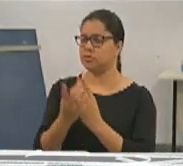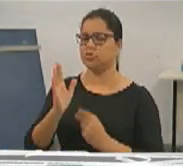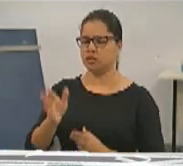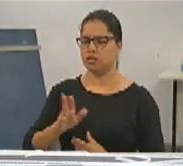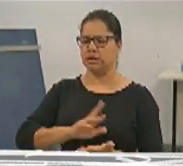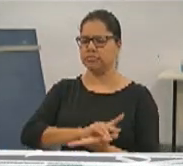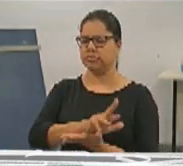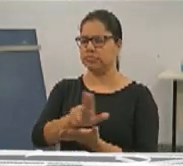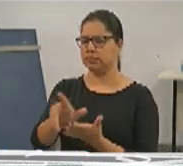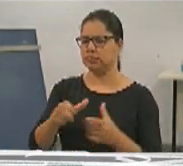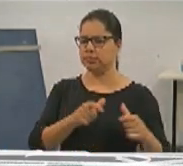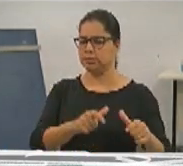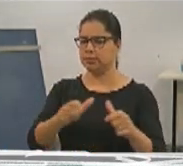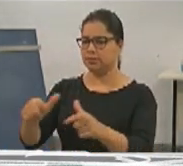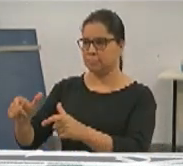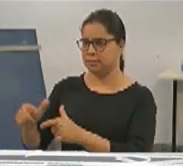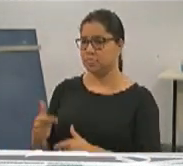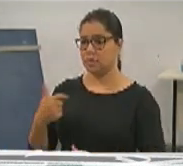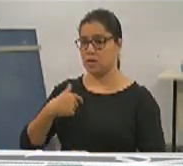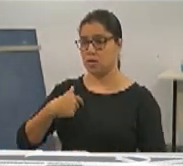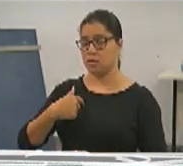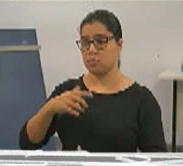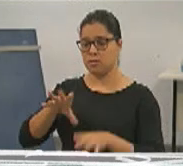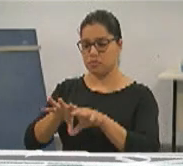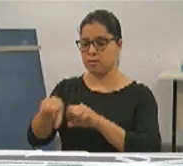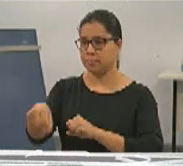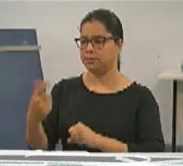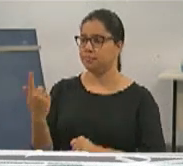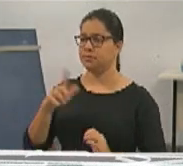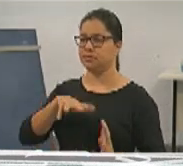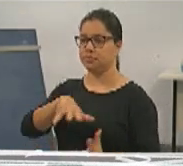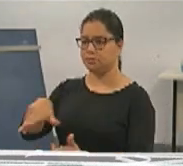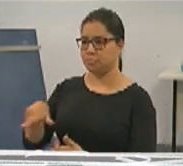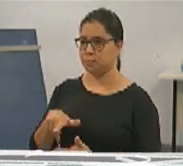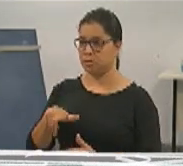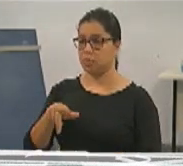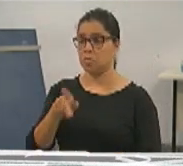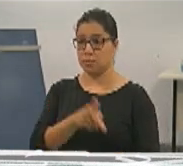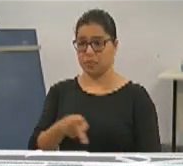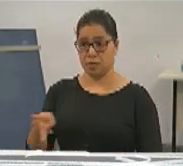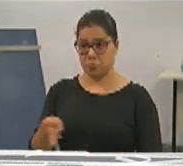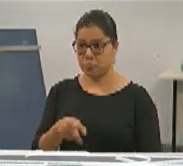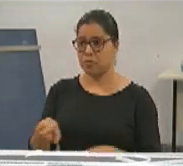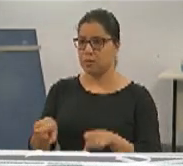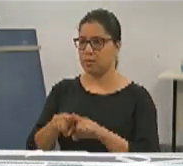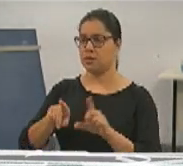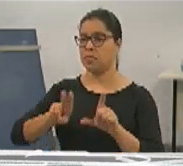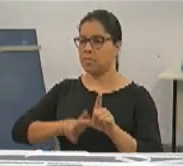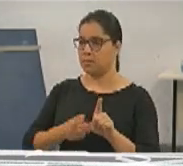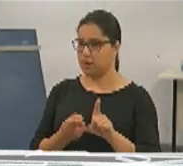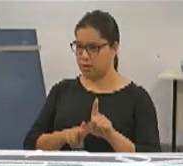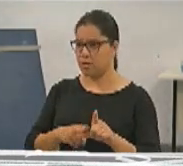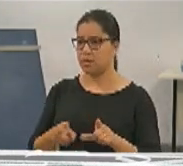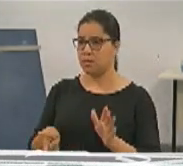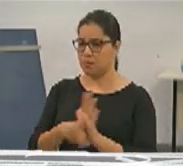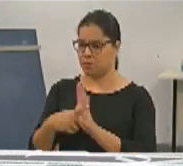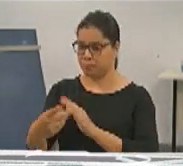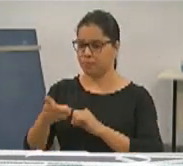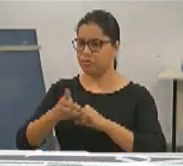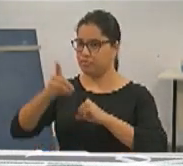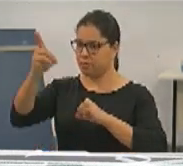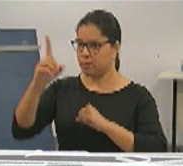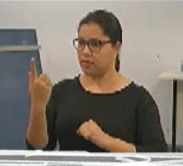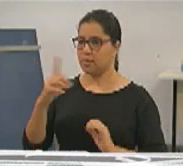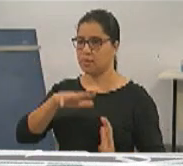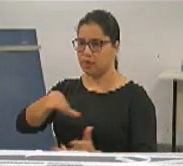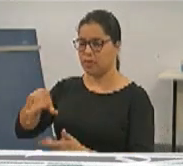diferentes frentes. Eu sou geógrafo de formação, né, licenciado e bacharel, também com doutorado em geografia pela